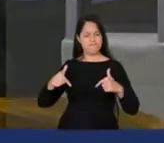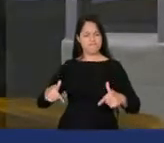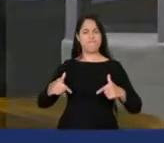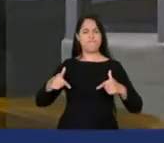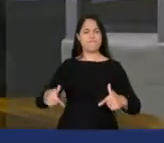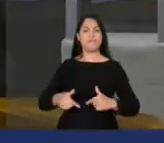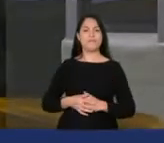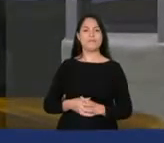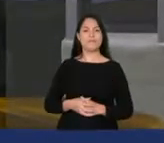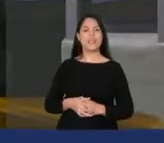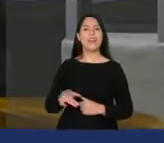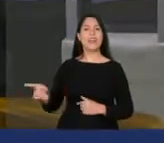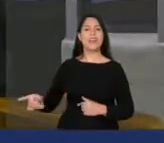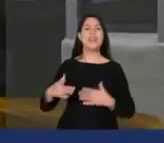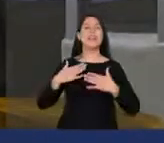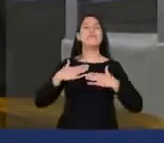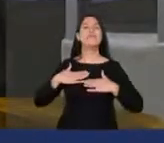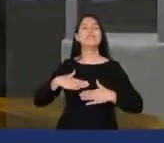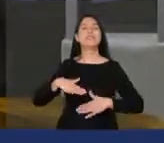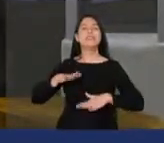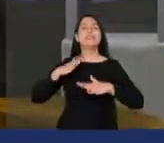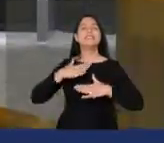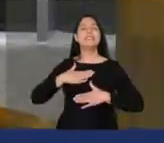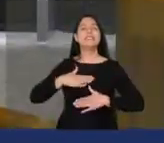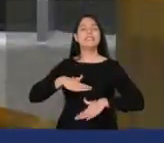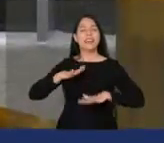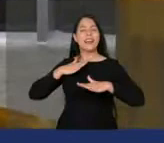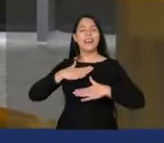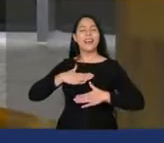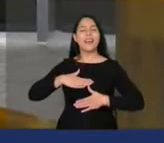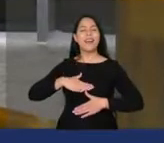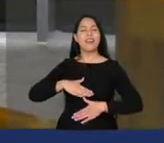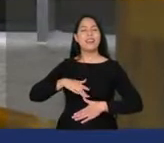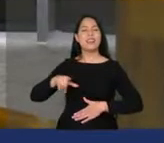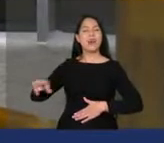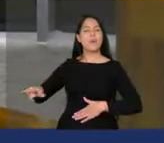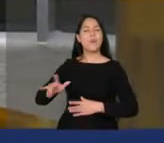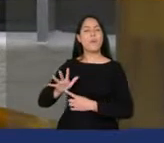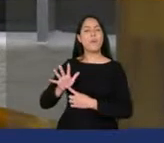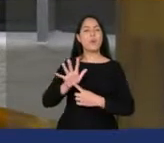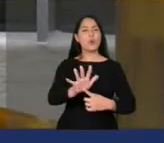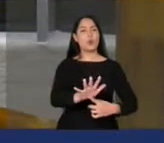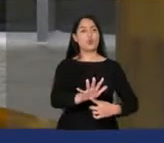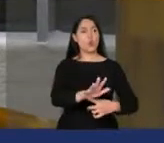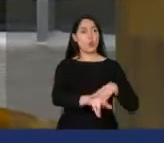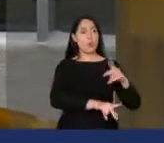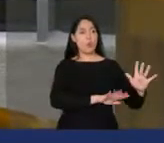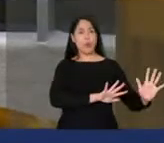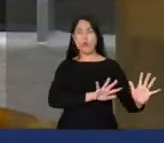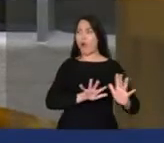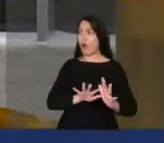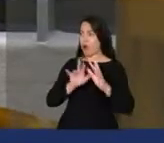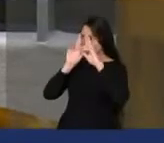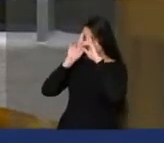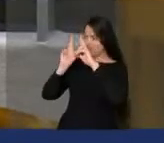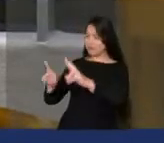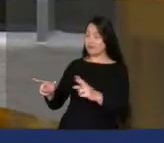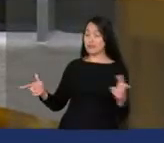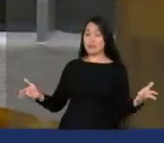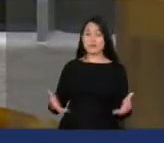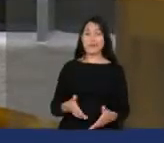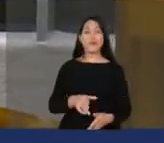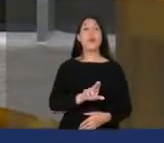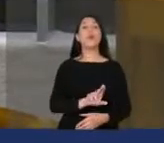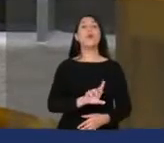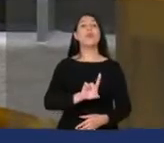Com a mansidão dos determinados, fez-se ser respeitado e hoje a UDV faz parte da vida de milhares